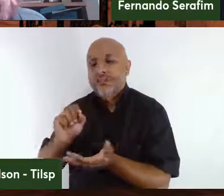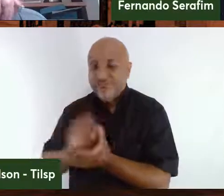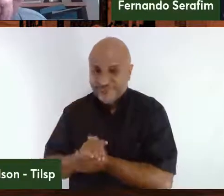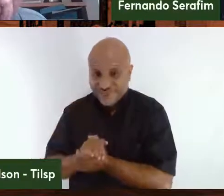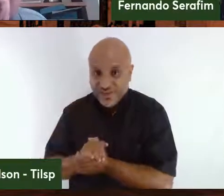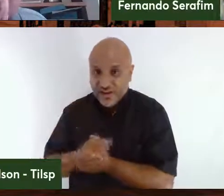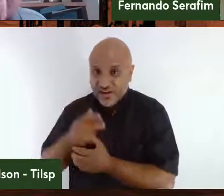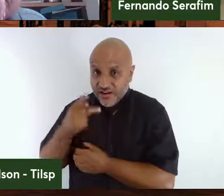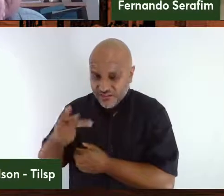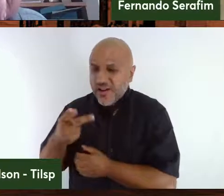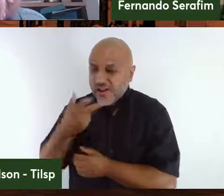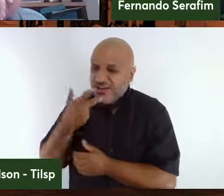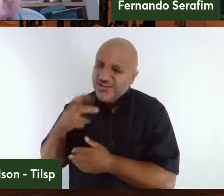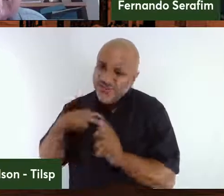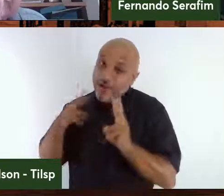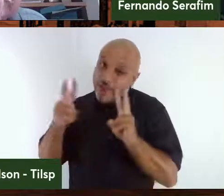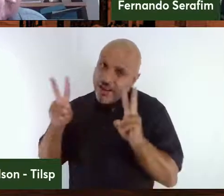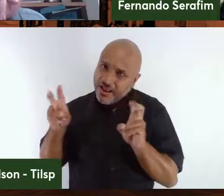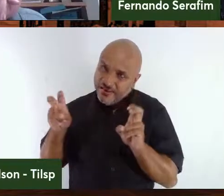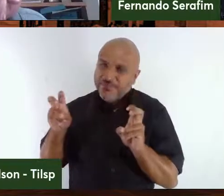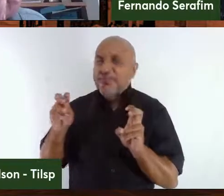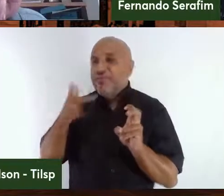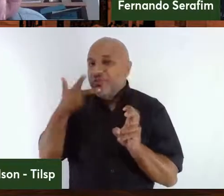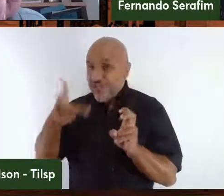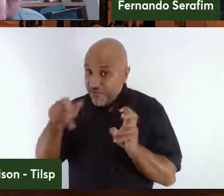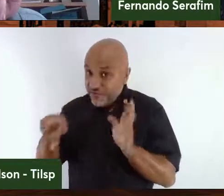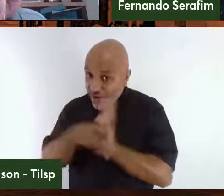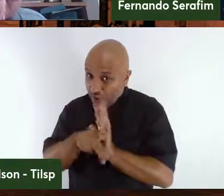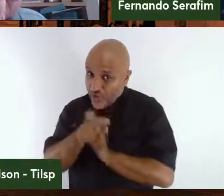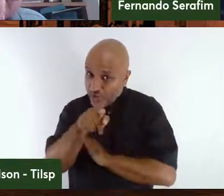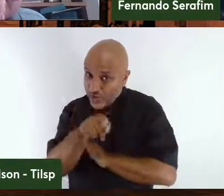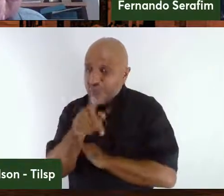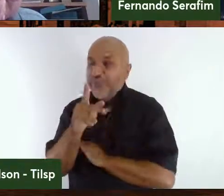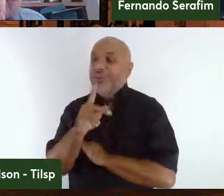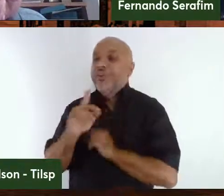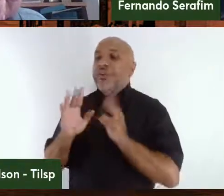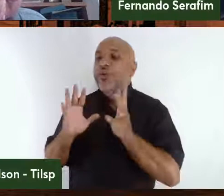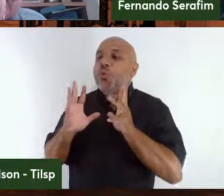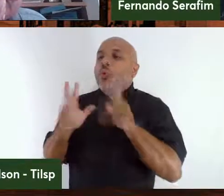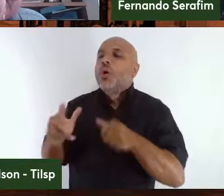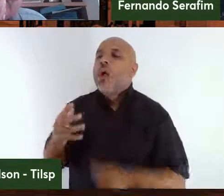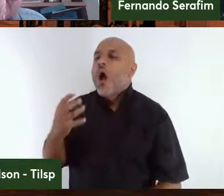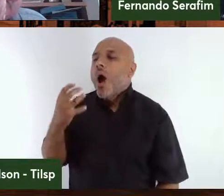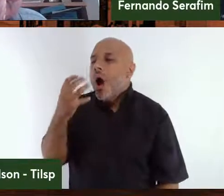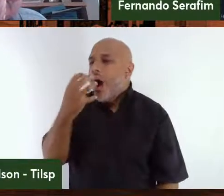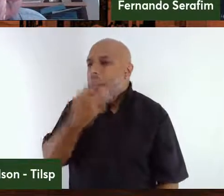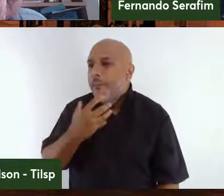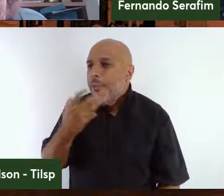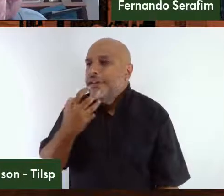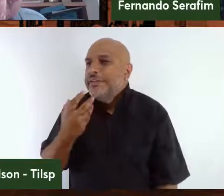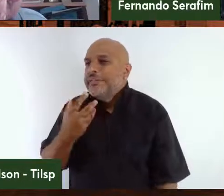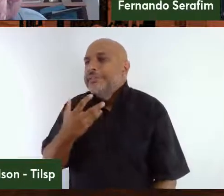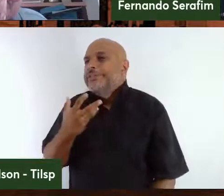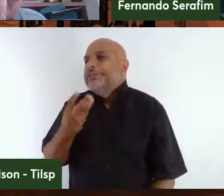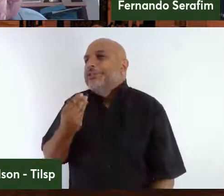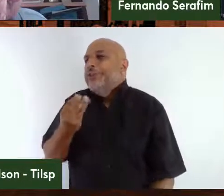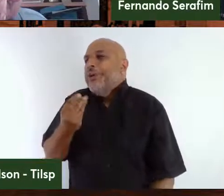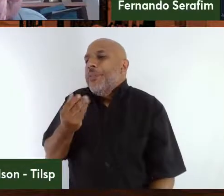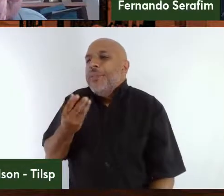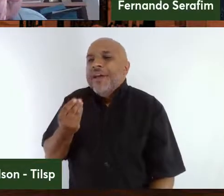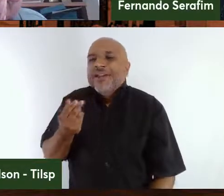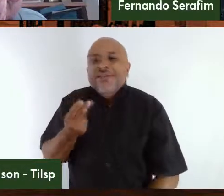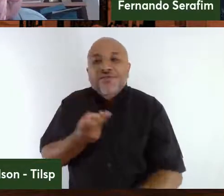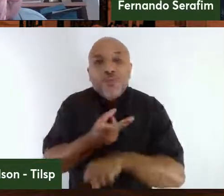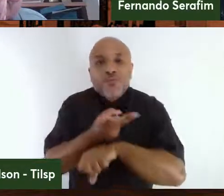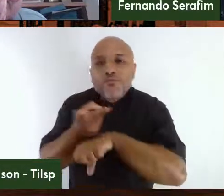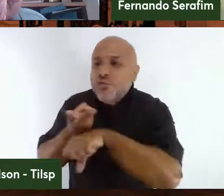as suas próprias aspas, você afirma o seguinte, que todo romance... é uma espécie de busca, uma espécie